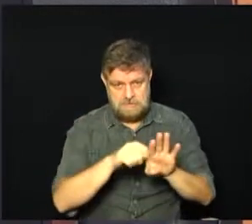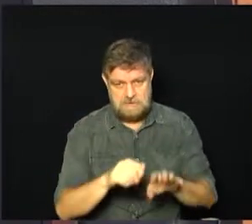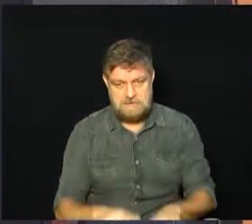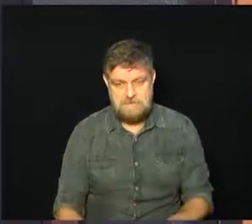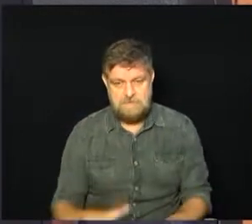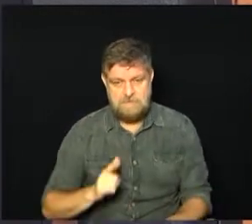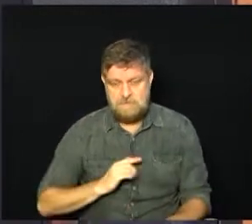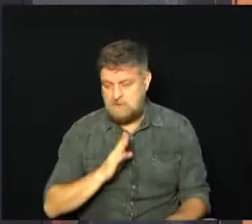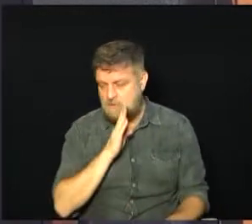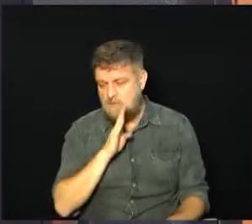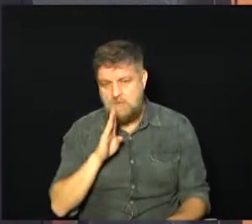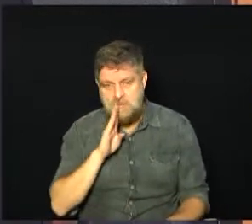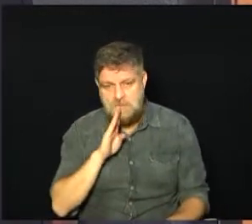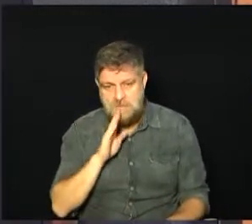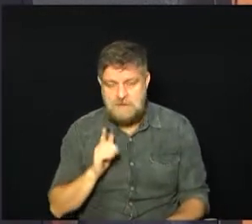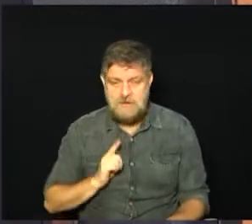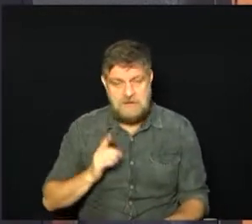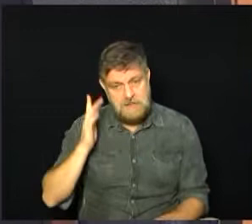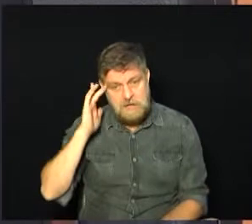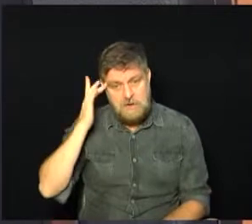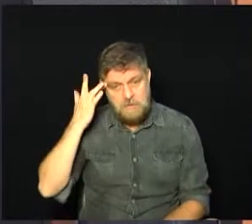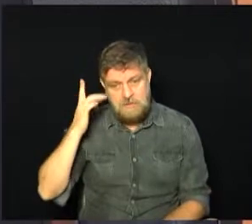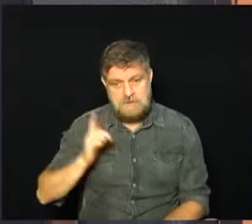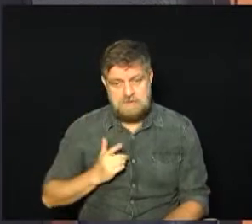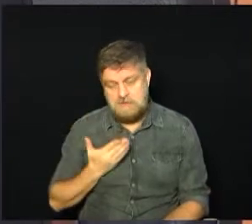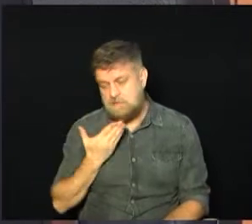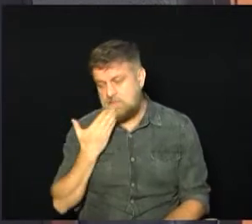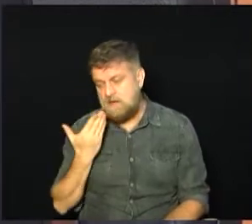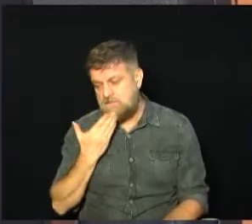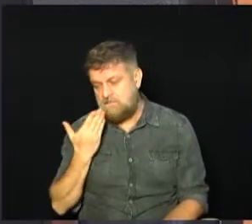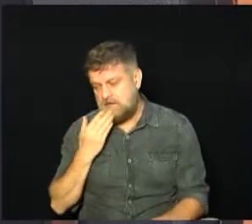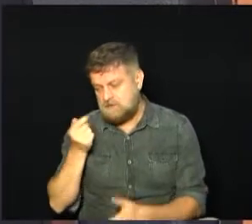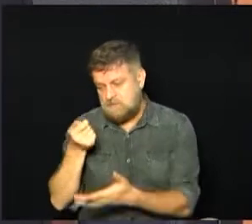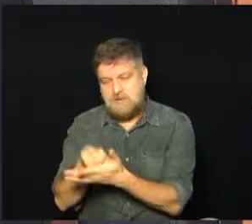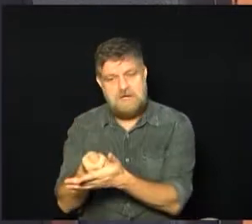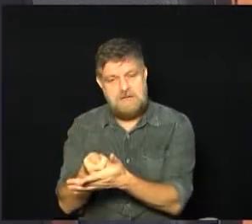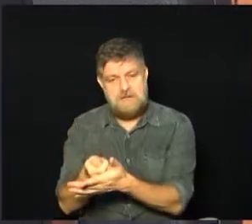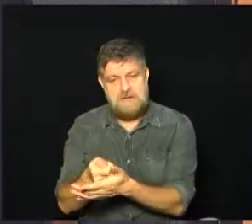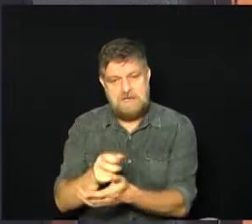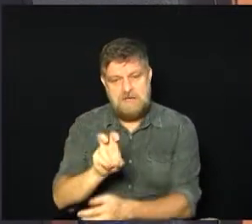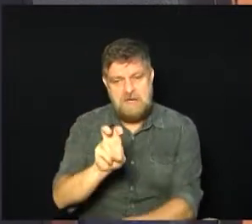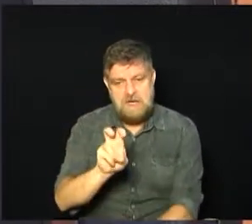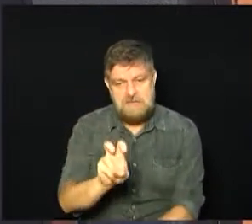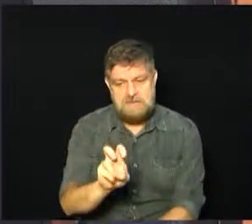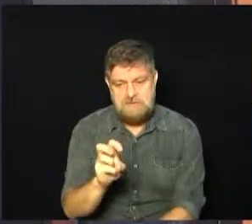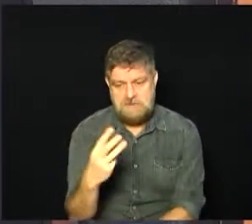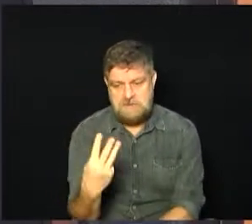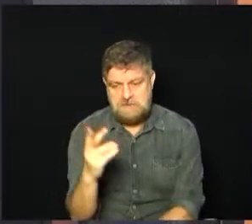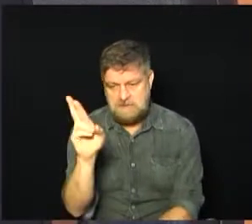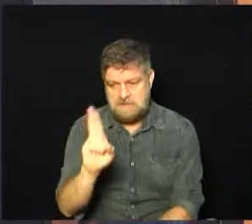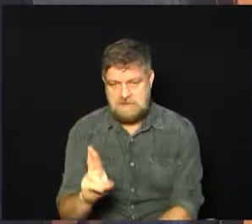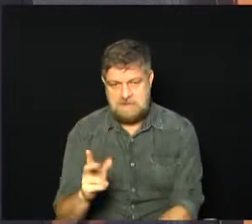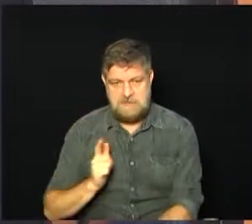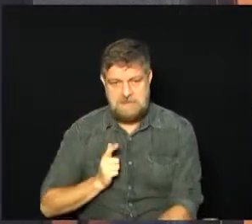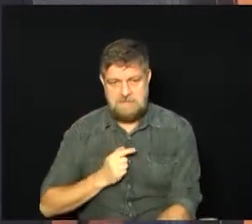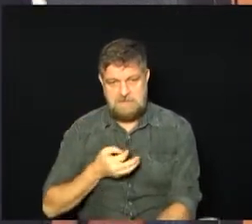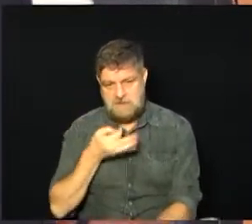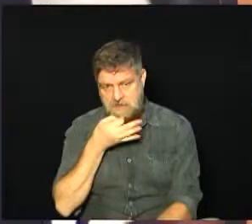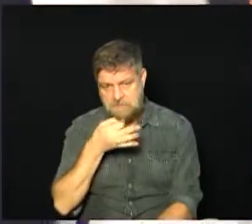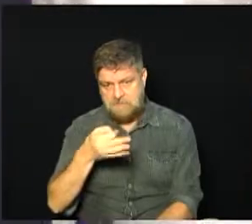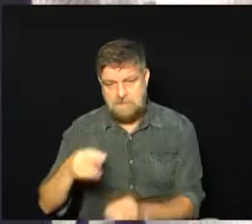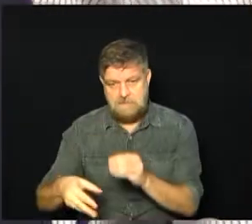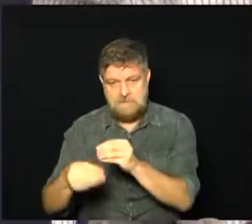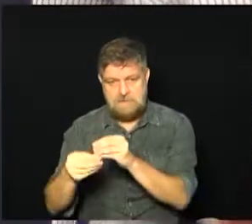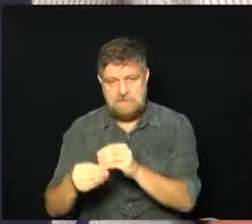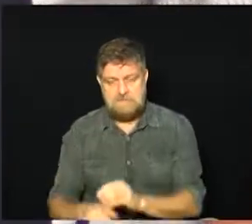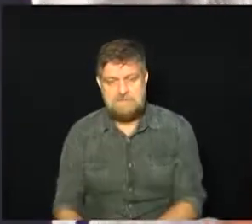um bar e restaurante, eu acho com facilidade de pagamento. Então, eram essas minhas observações, pelo que foi falado aqui.